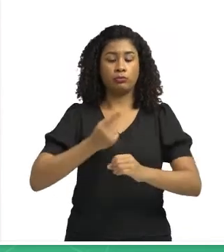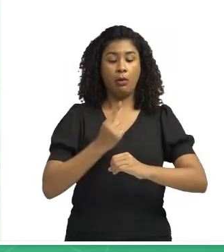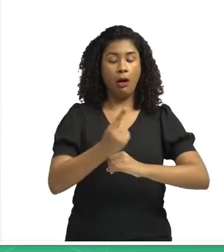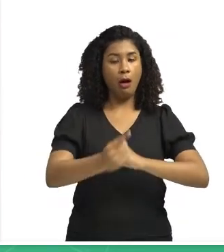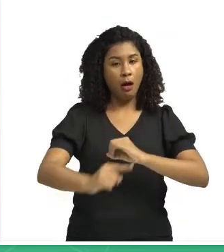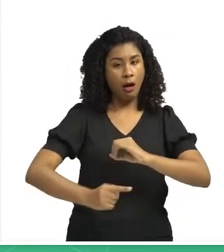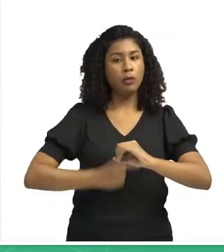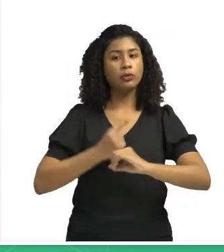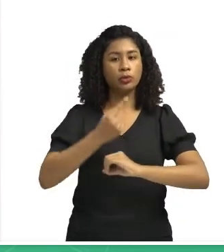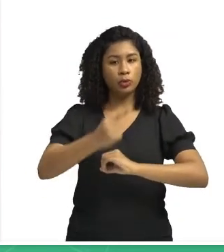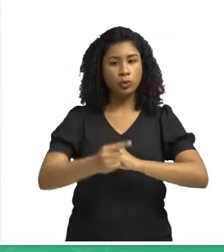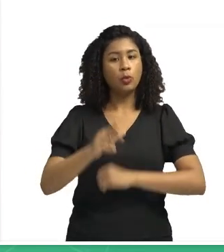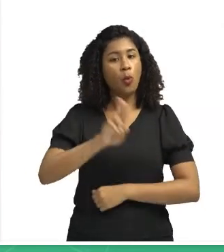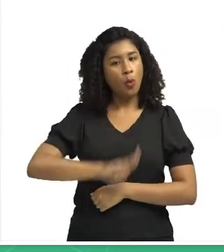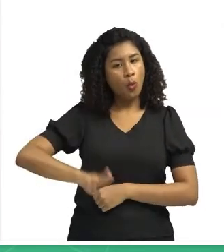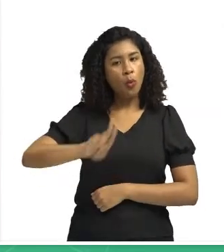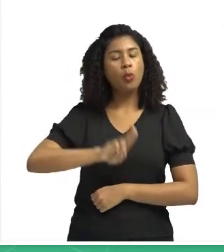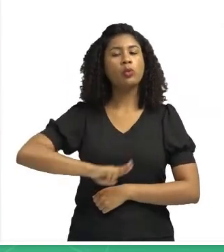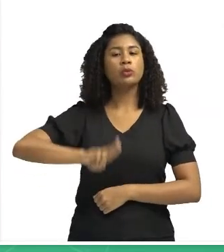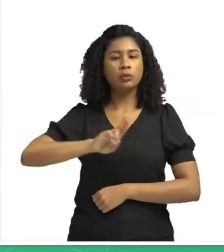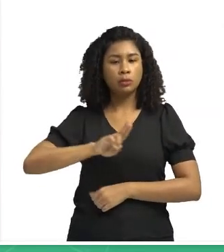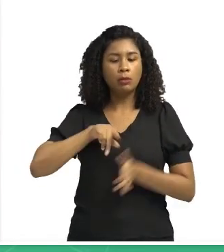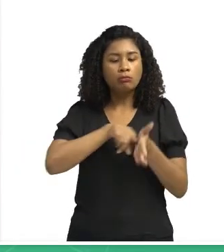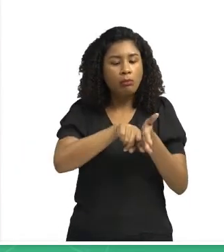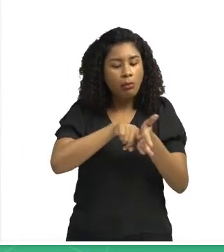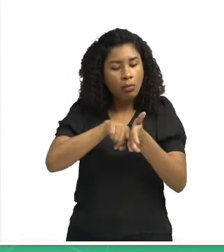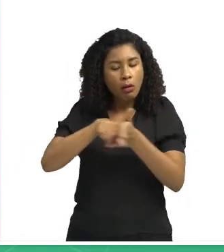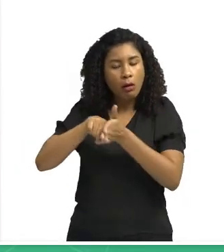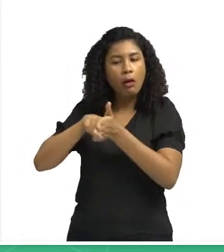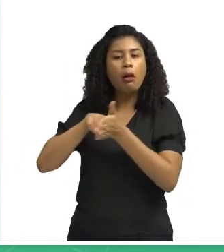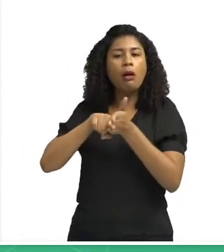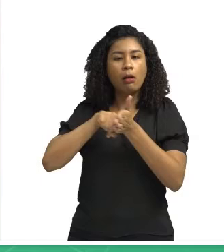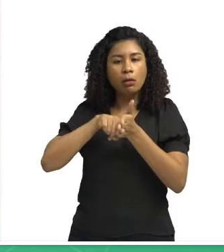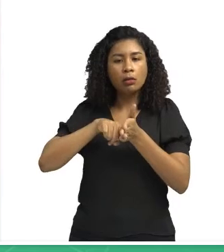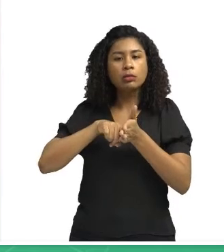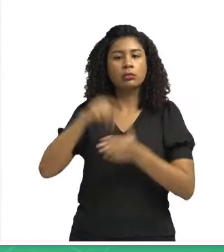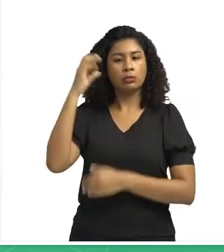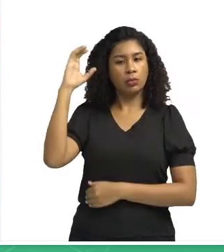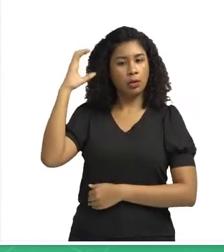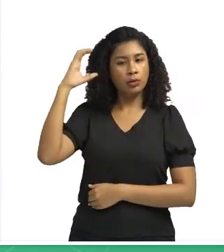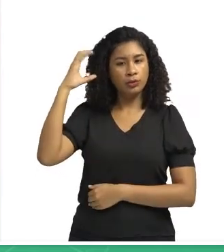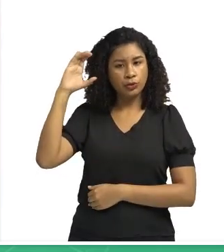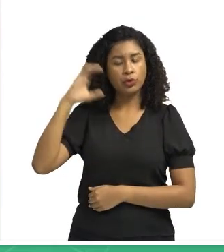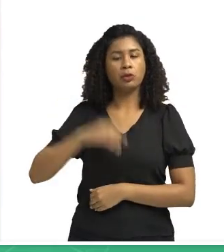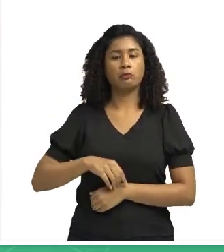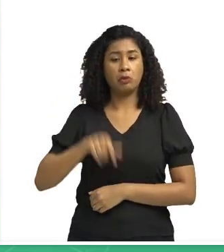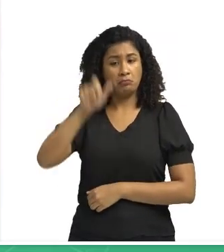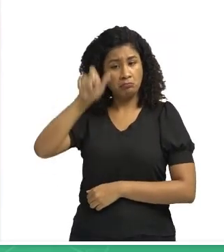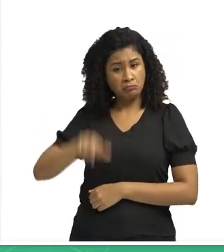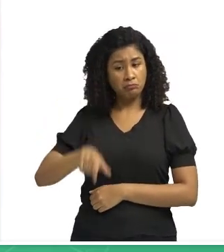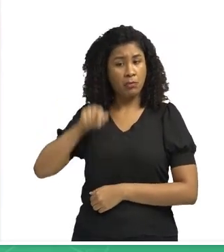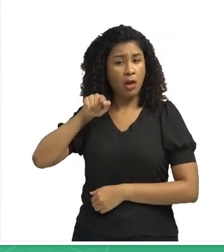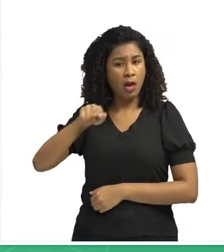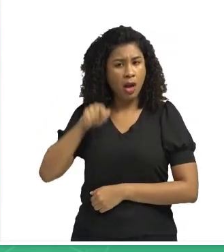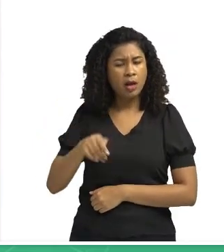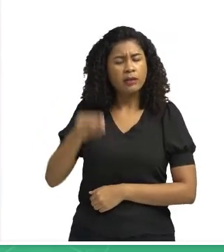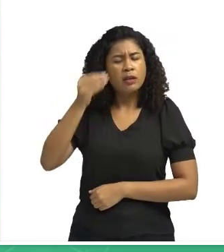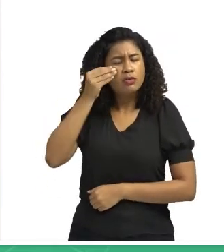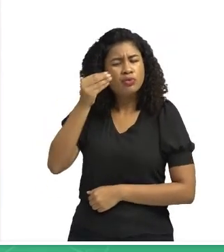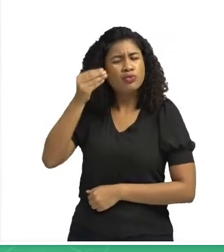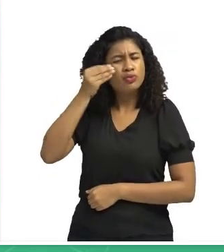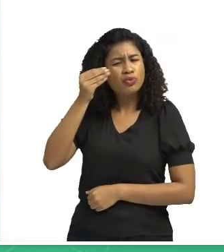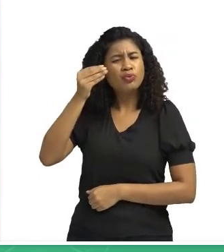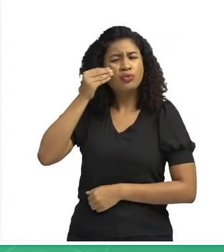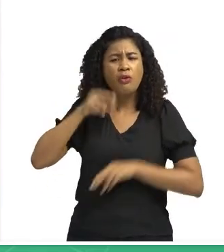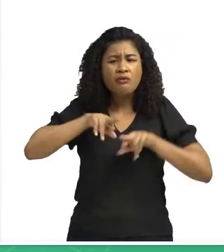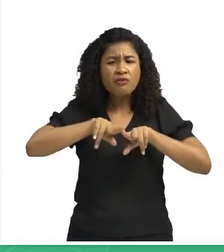com uma base científica. Thomson, ele realizou várias experiências com